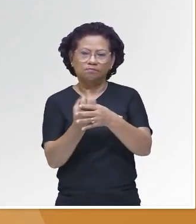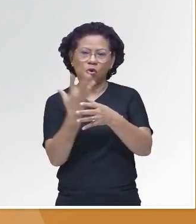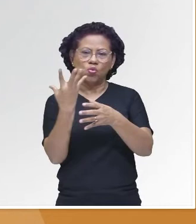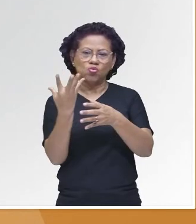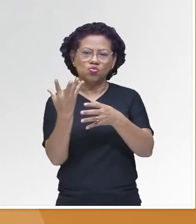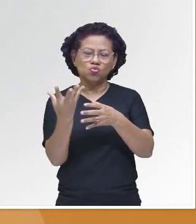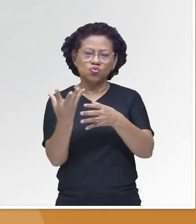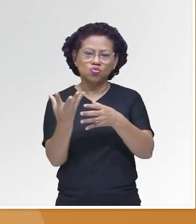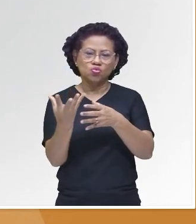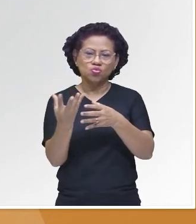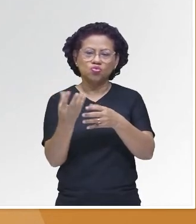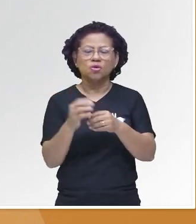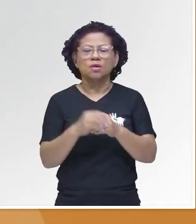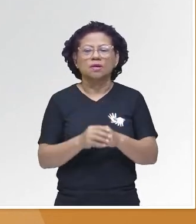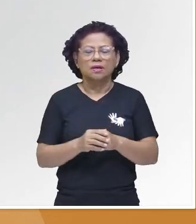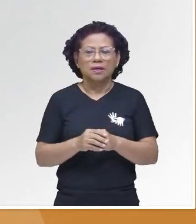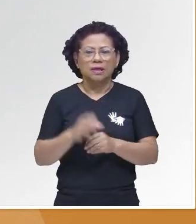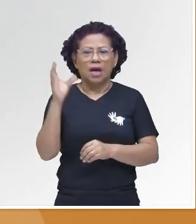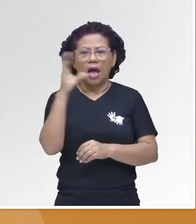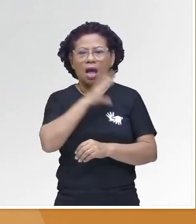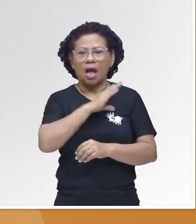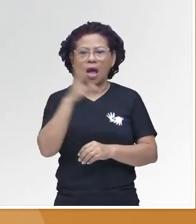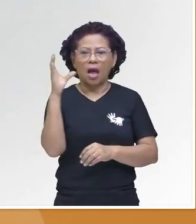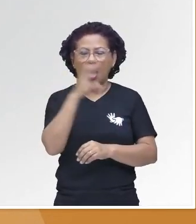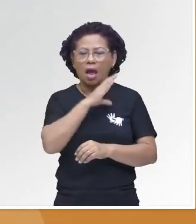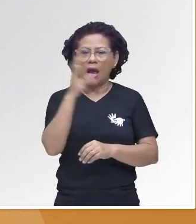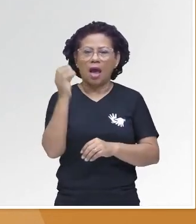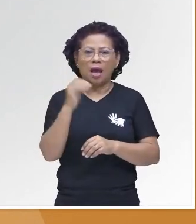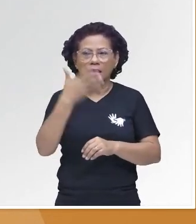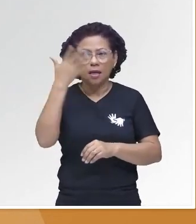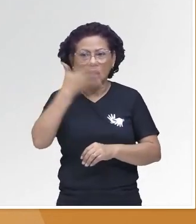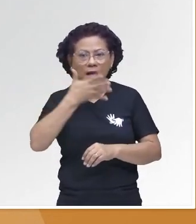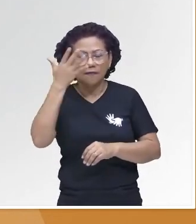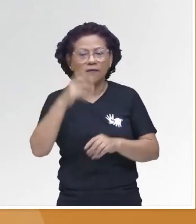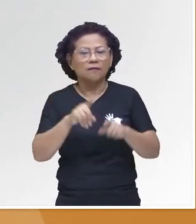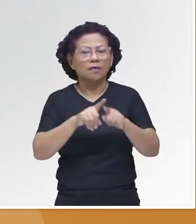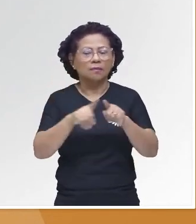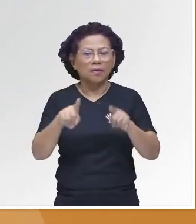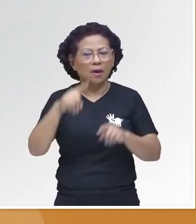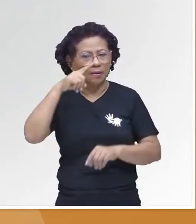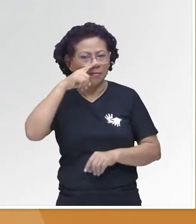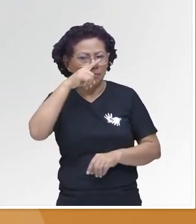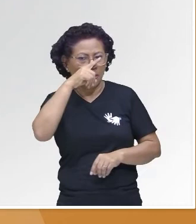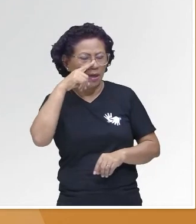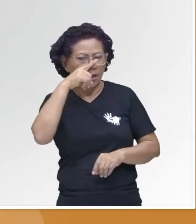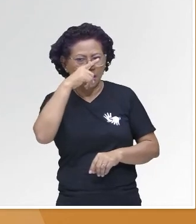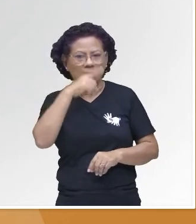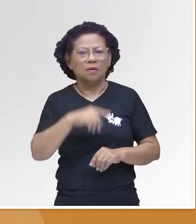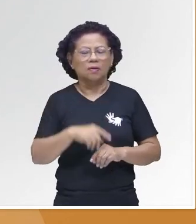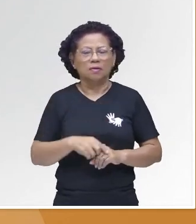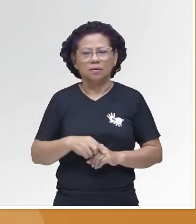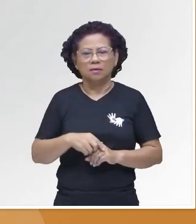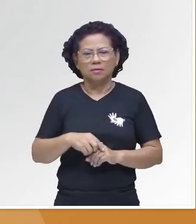libera muita energia numa rapidez, mas em compensação alguns acidentes nucleares, eles podem ser